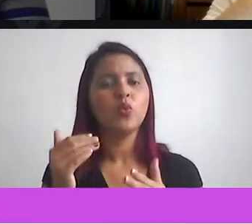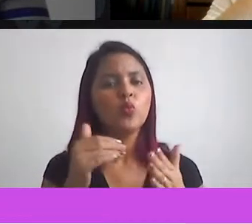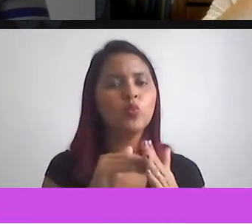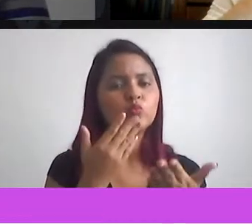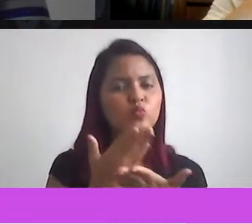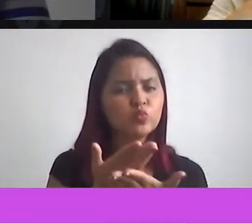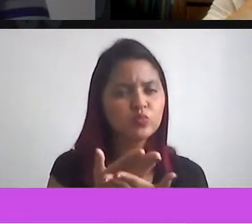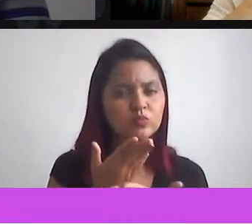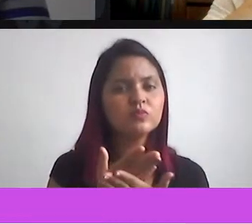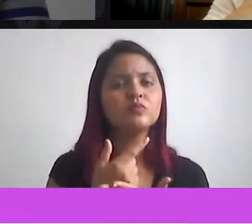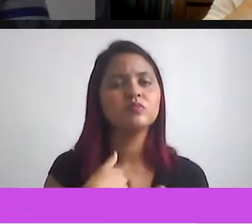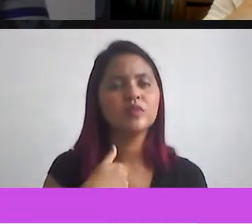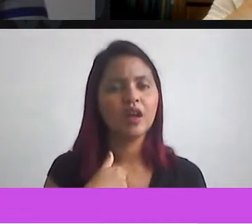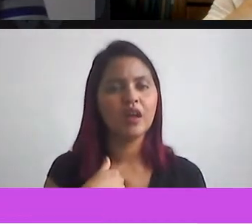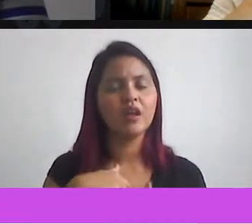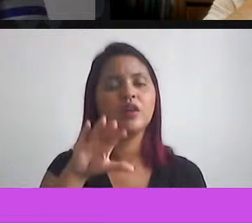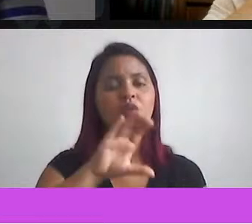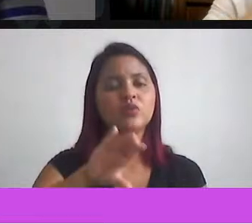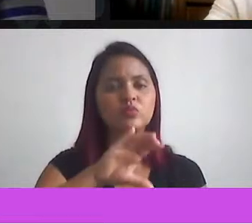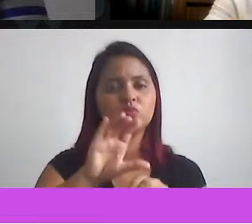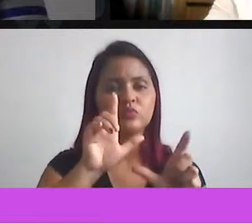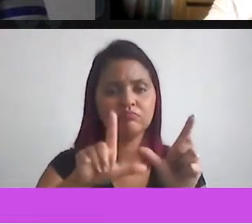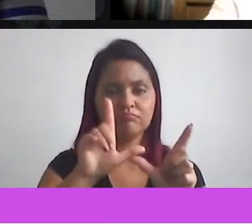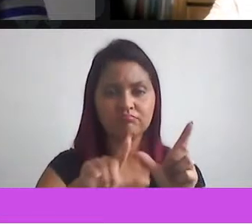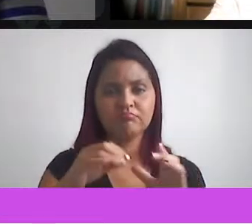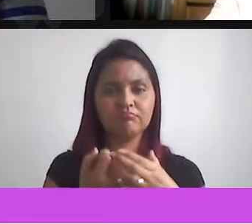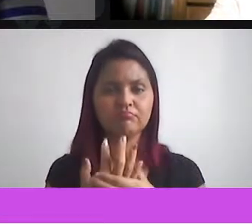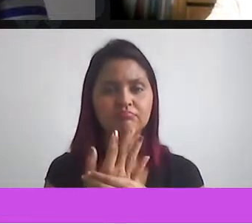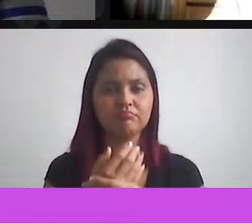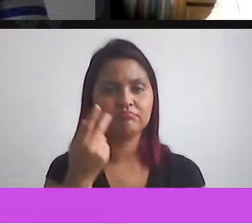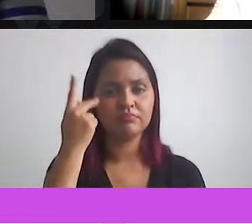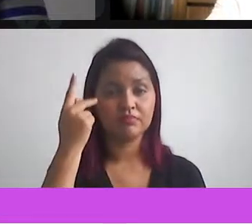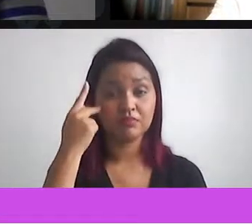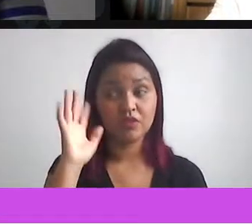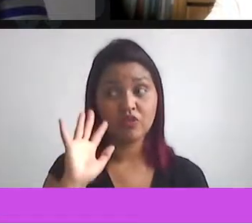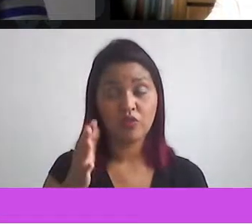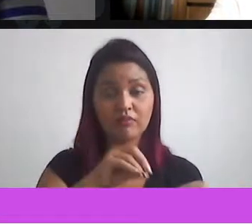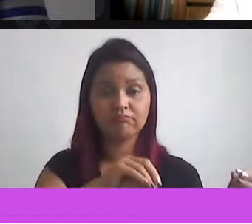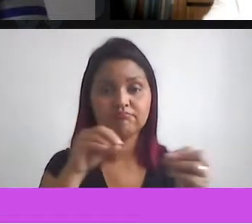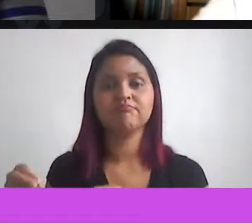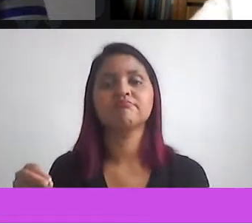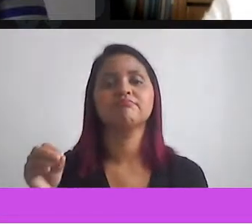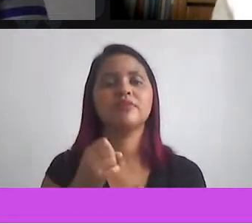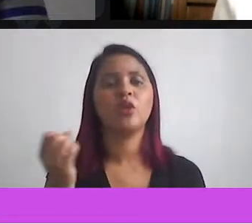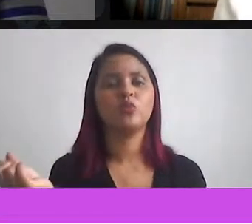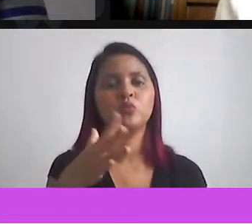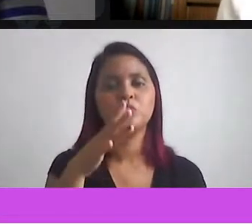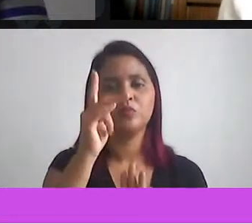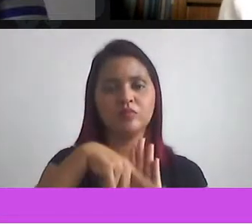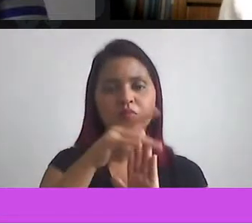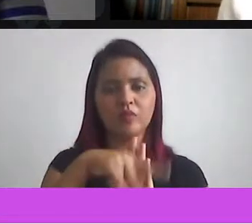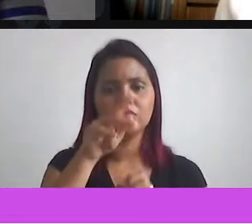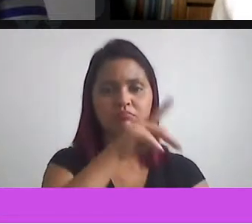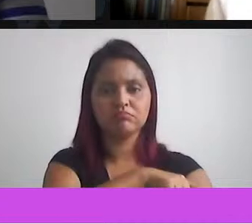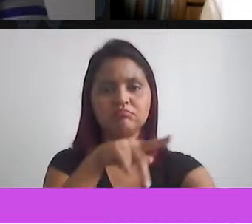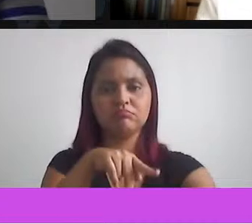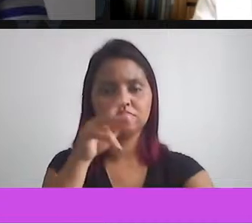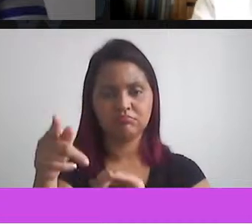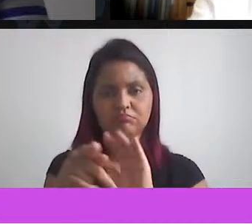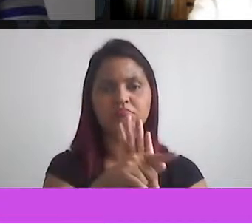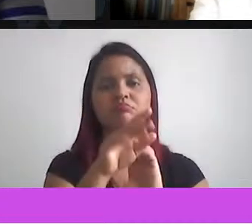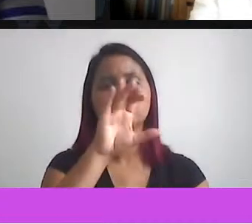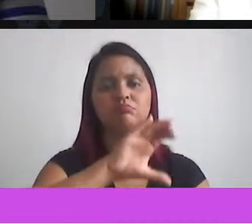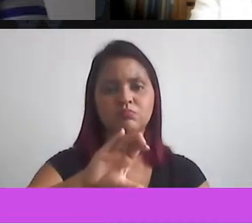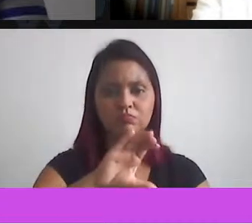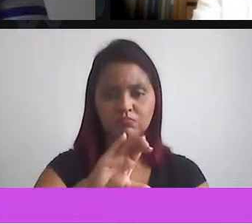do curso de letras da PUC de São Paulo, que nós acabamos de mudar e aprovar um novo projeto pedagógico de curso, né?